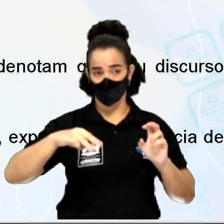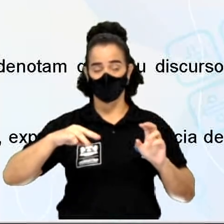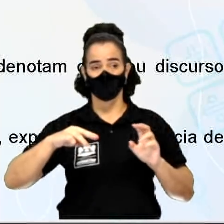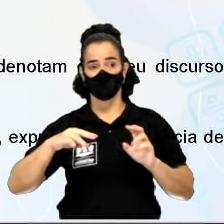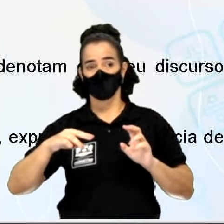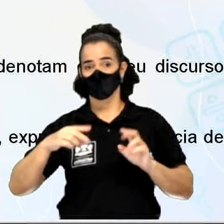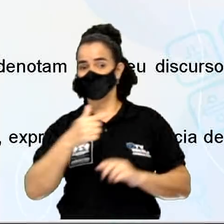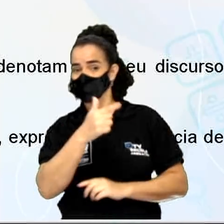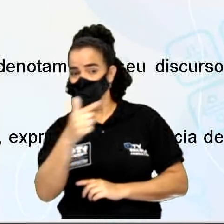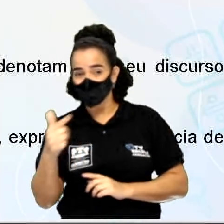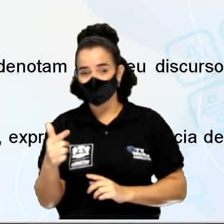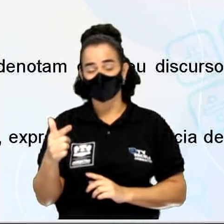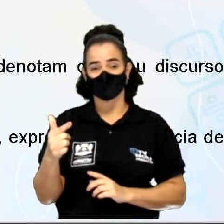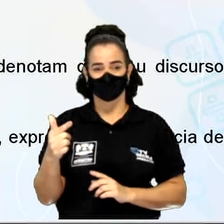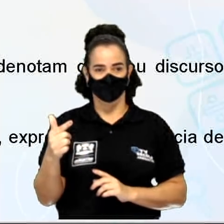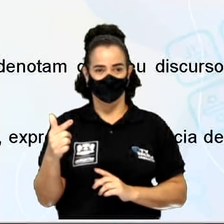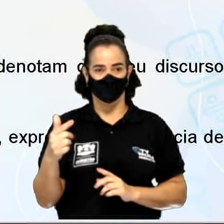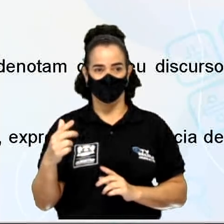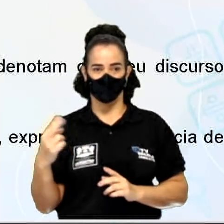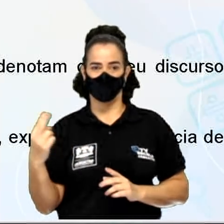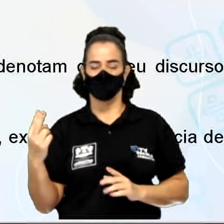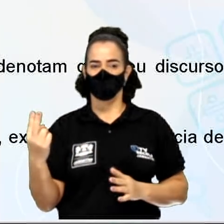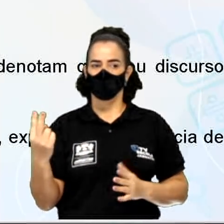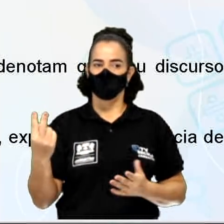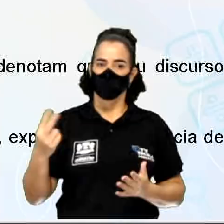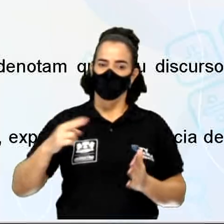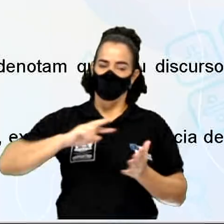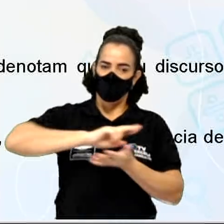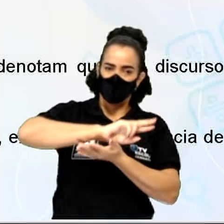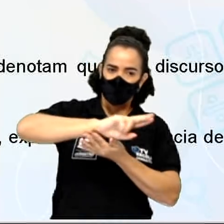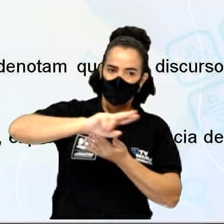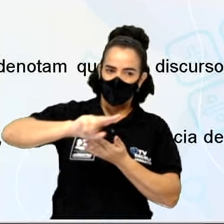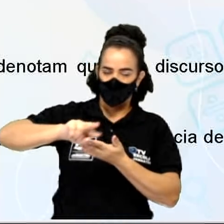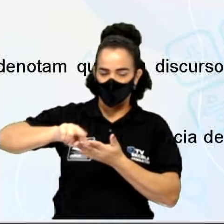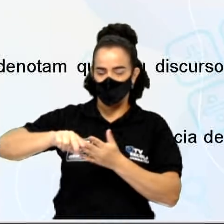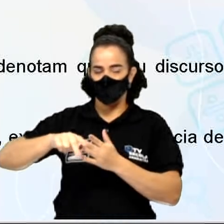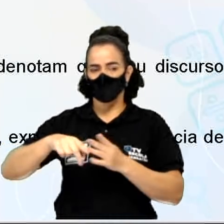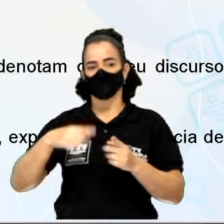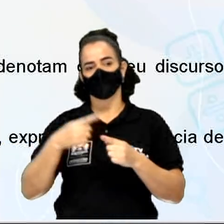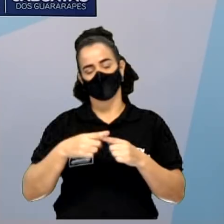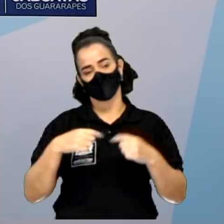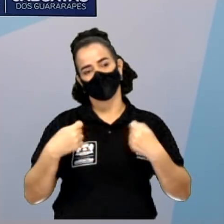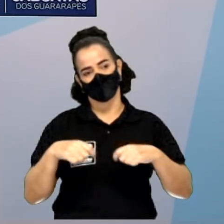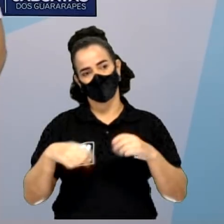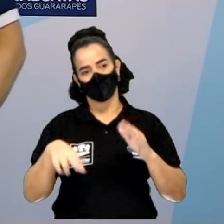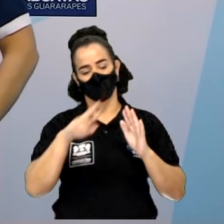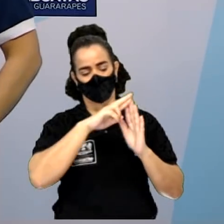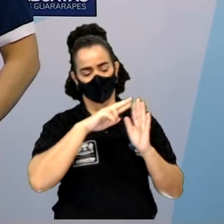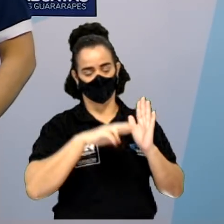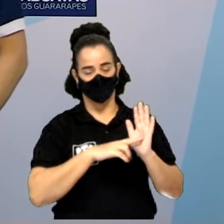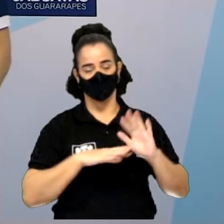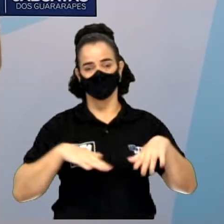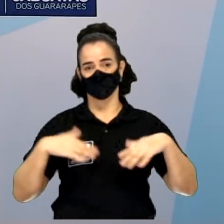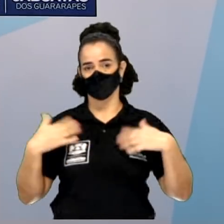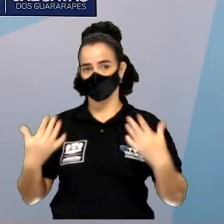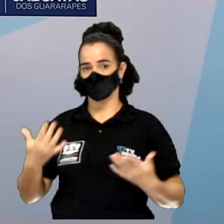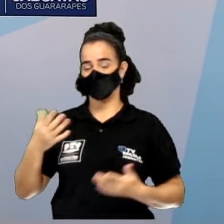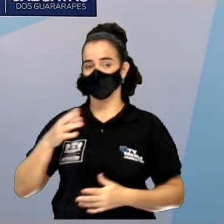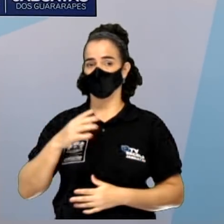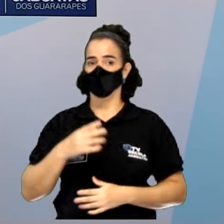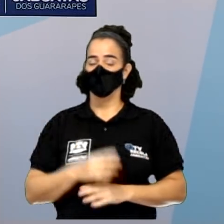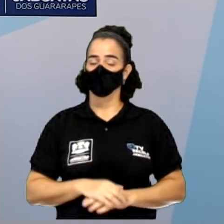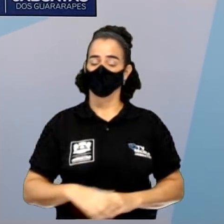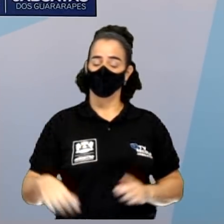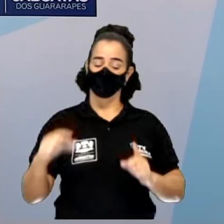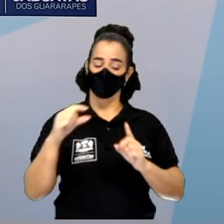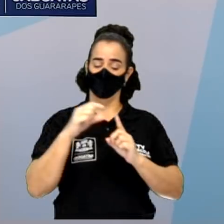nenhuma situação, sob pena de que seja desrespeitada a norma gramatical. O termo jejum, pessoal, é um